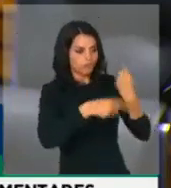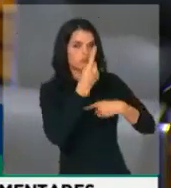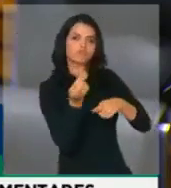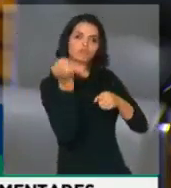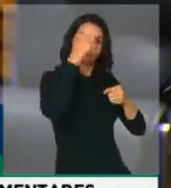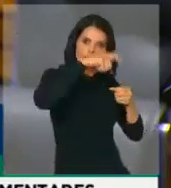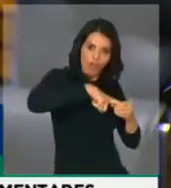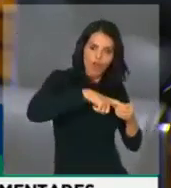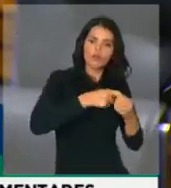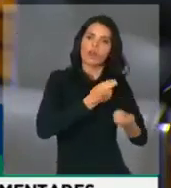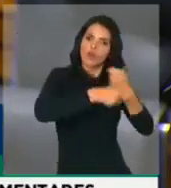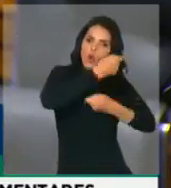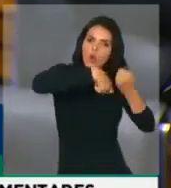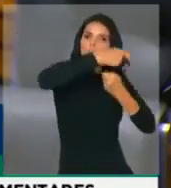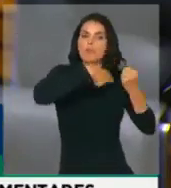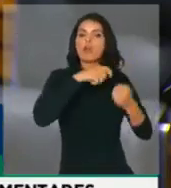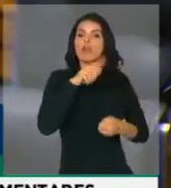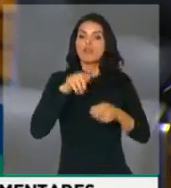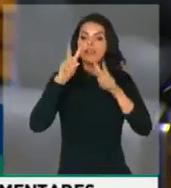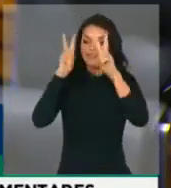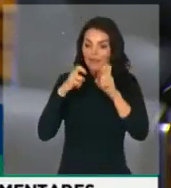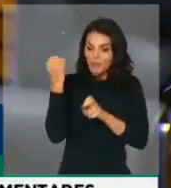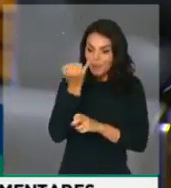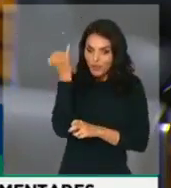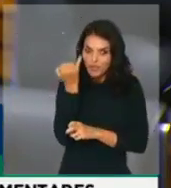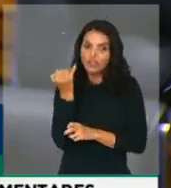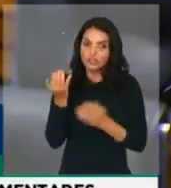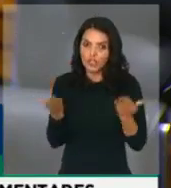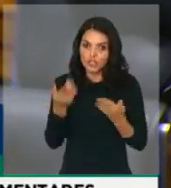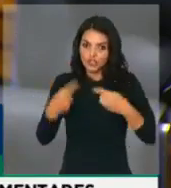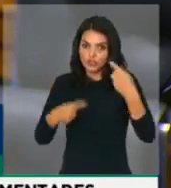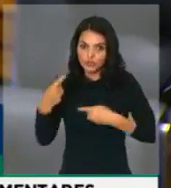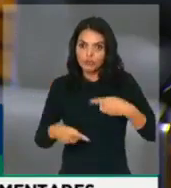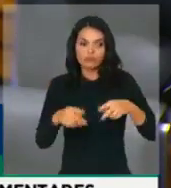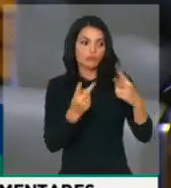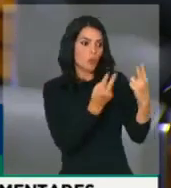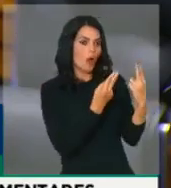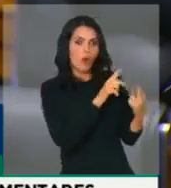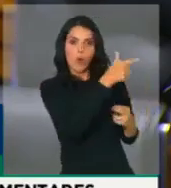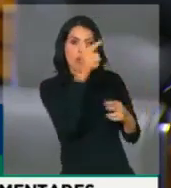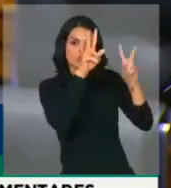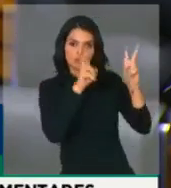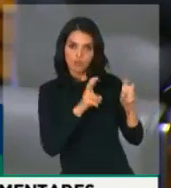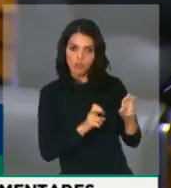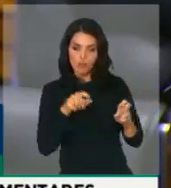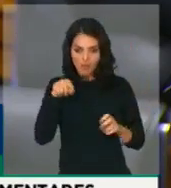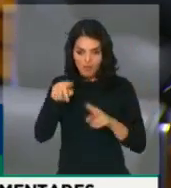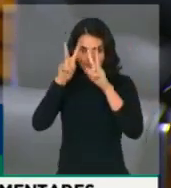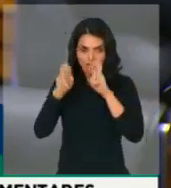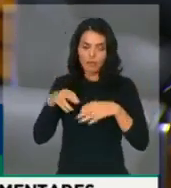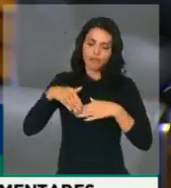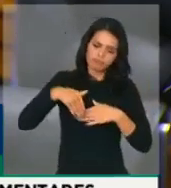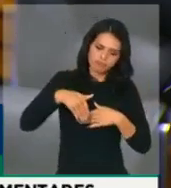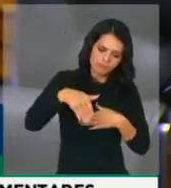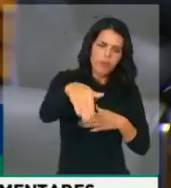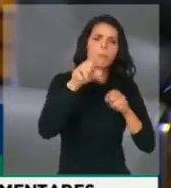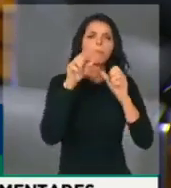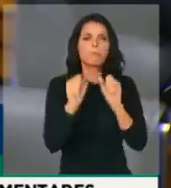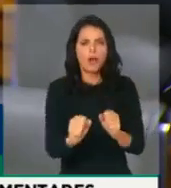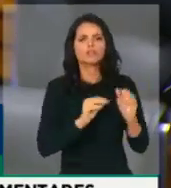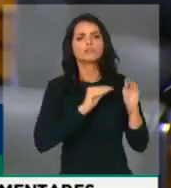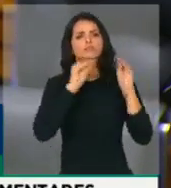tão importante, esse tema que nós estamos discutindo, contra os outros temas, mas ele pode ser discutido com mais tempo, com mais